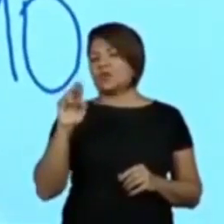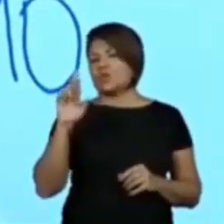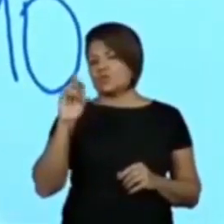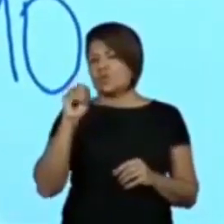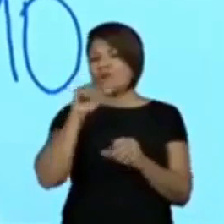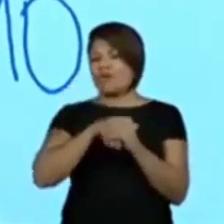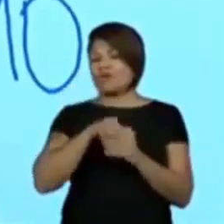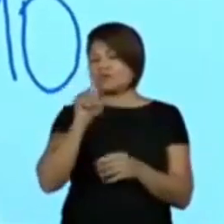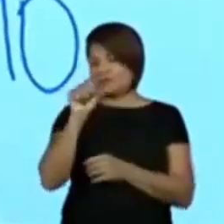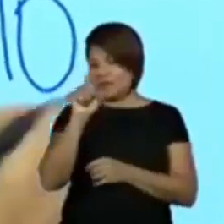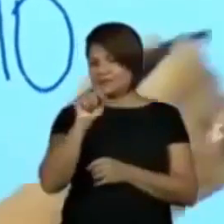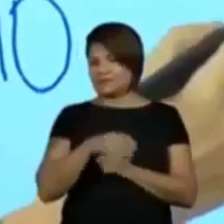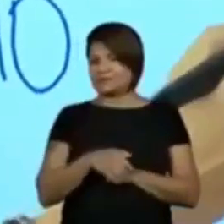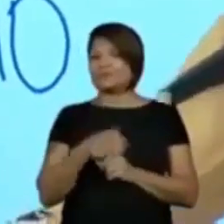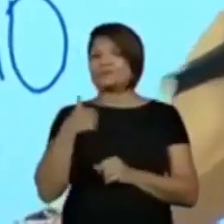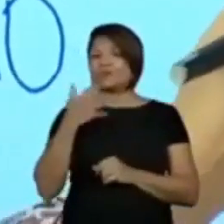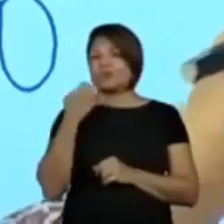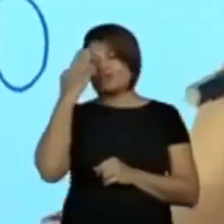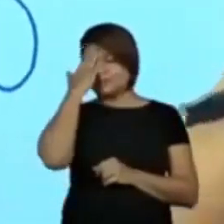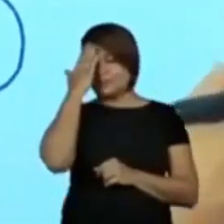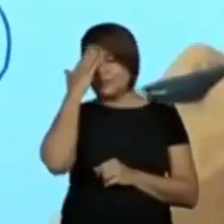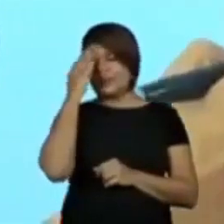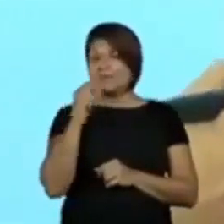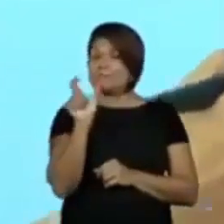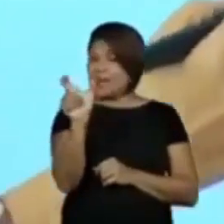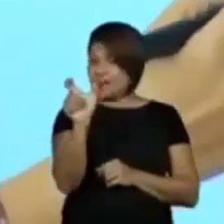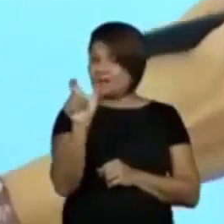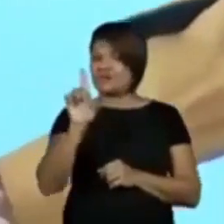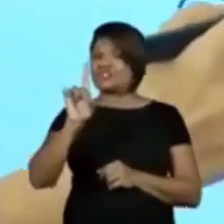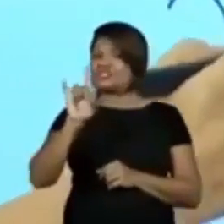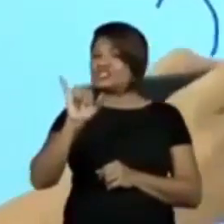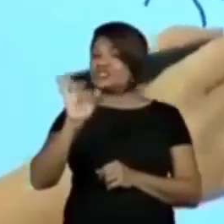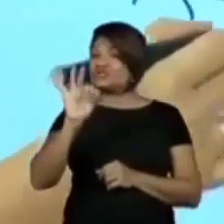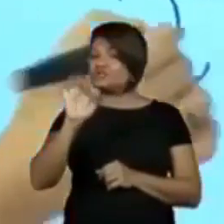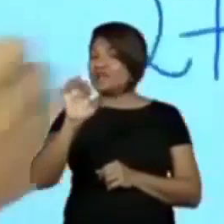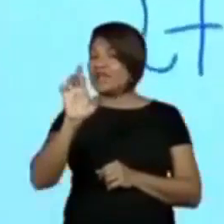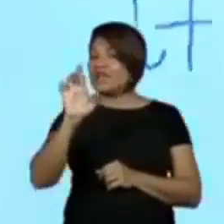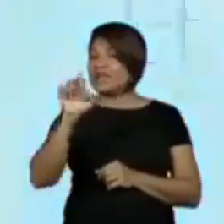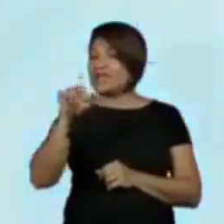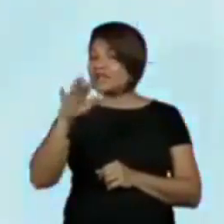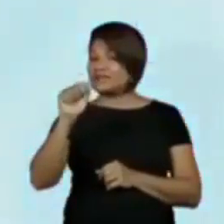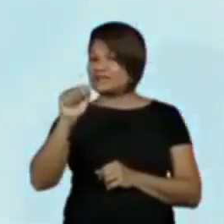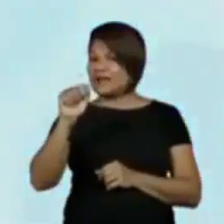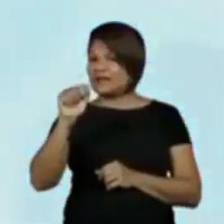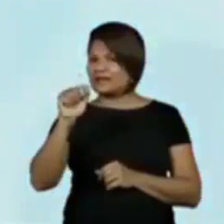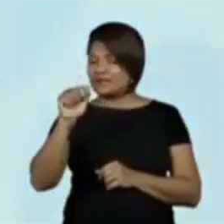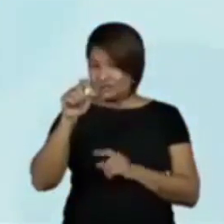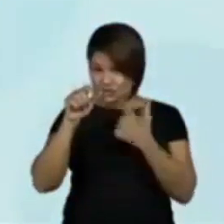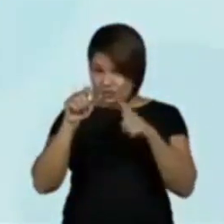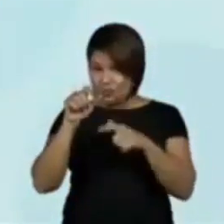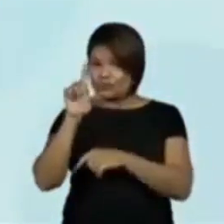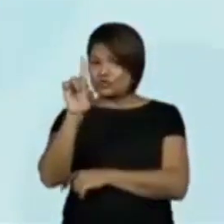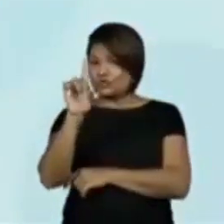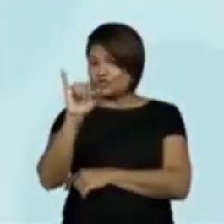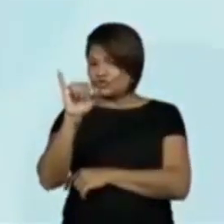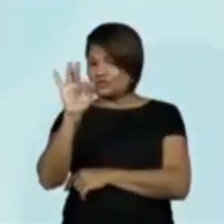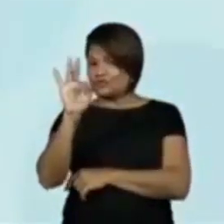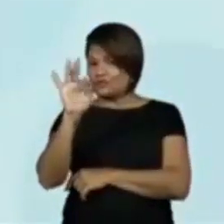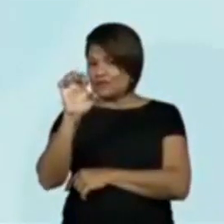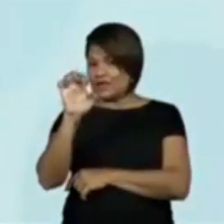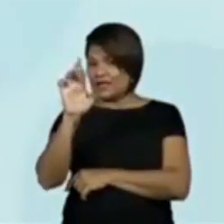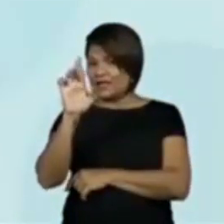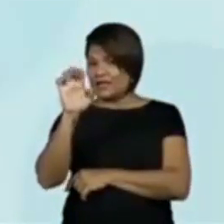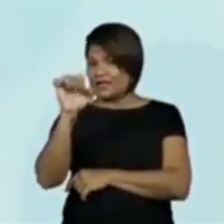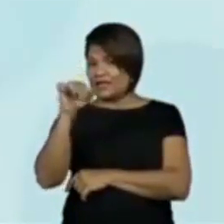quero saber a diferença para chegar lá no 27. Como é que eu faço isso? E agora,